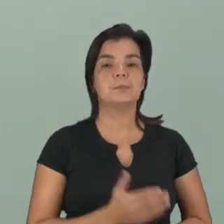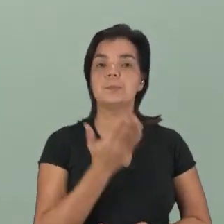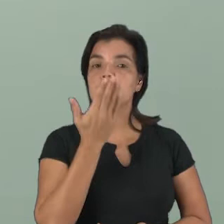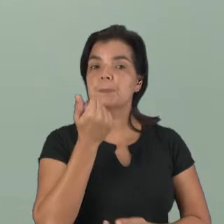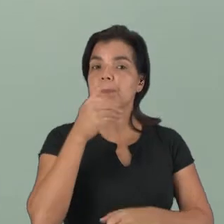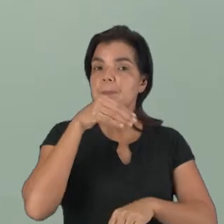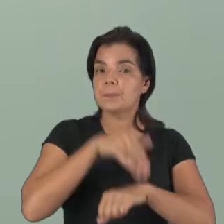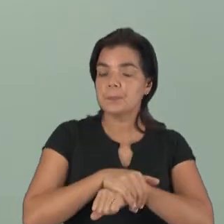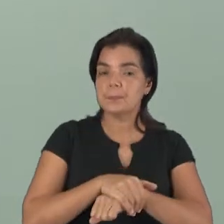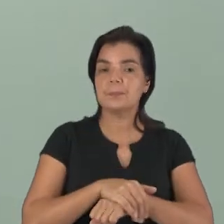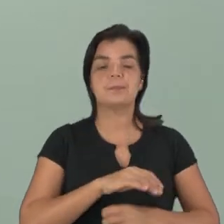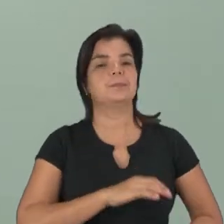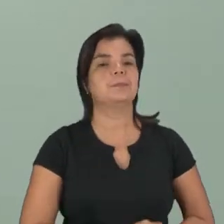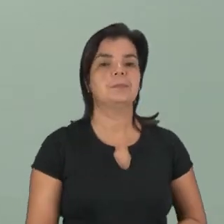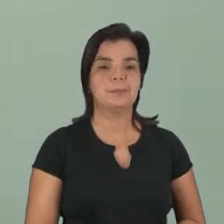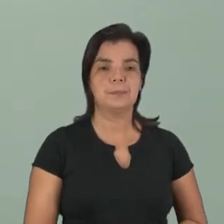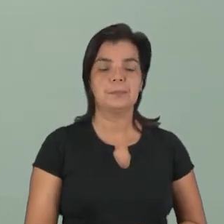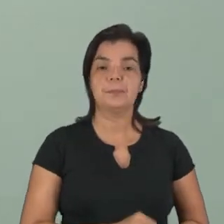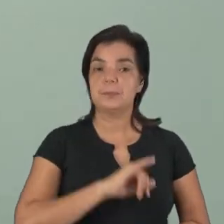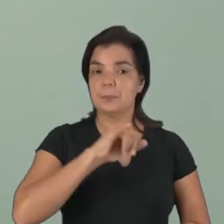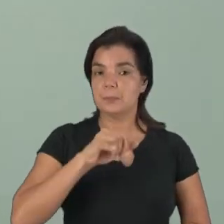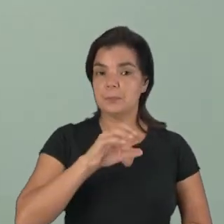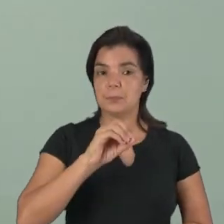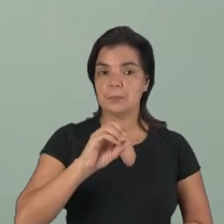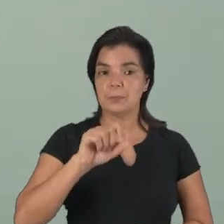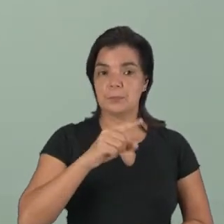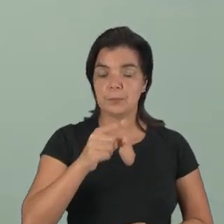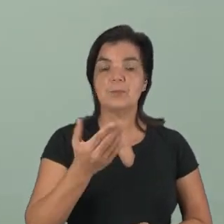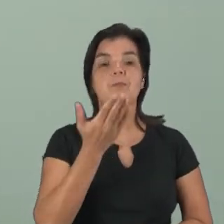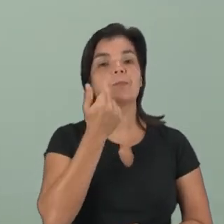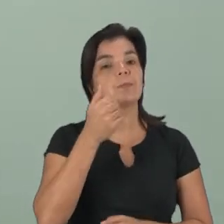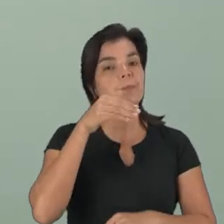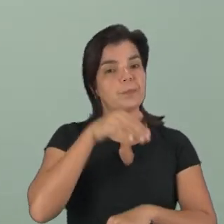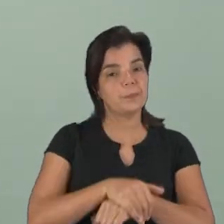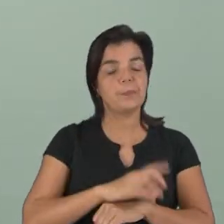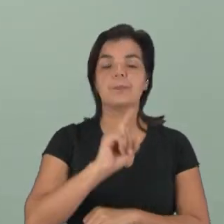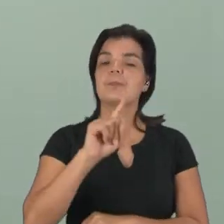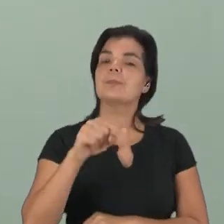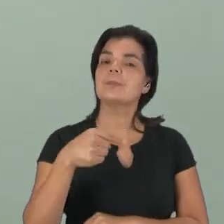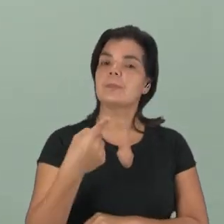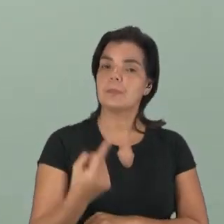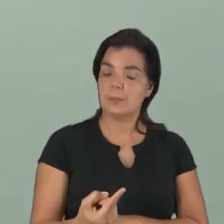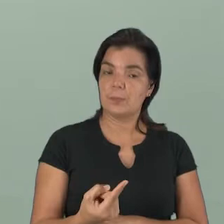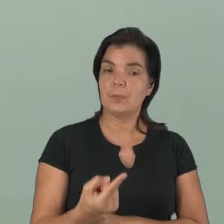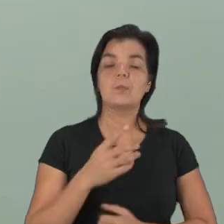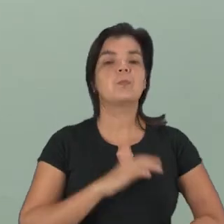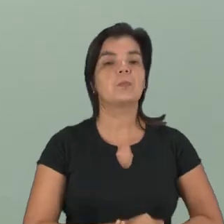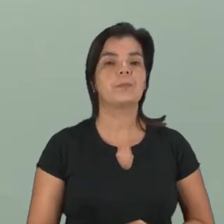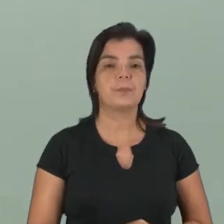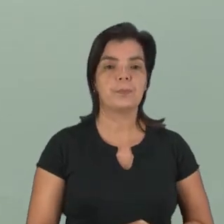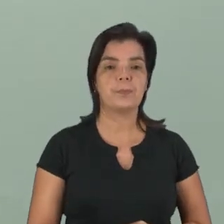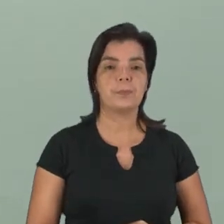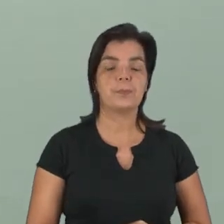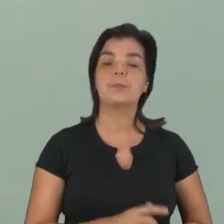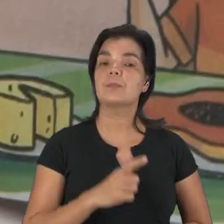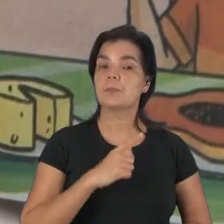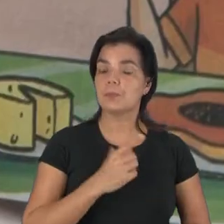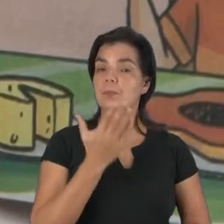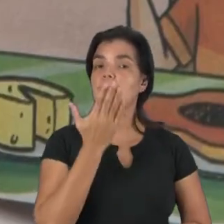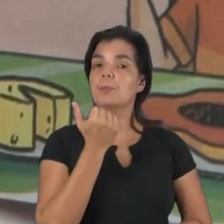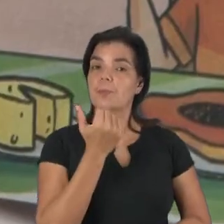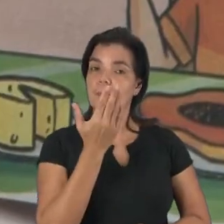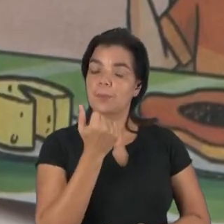jantou isso e foi jantar e depois que João havia